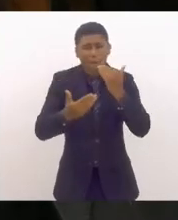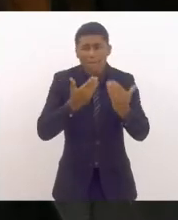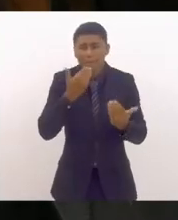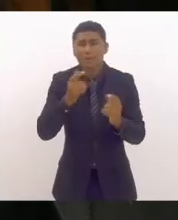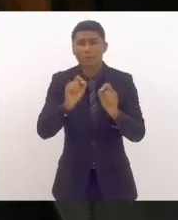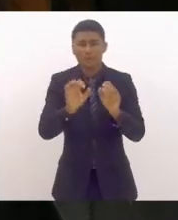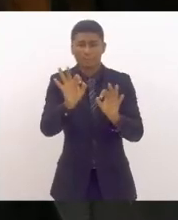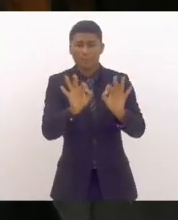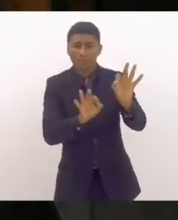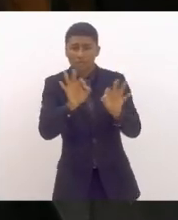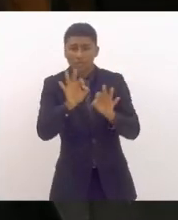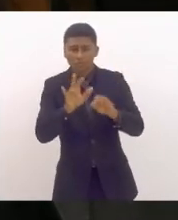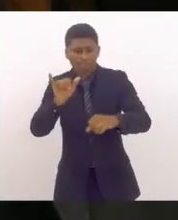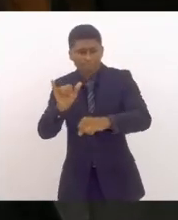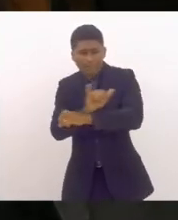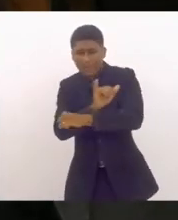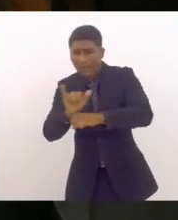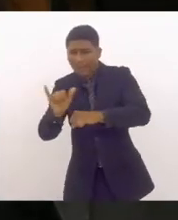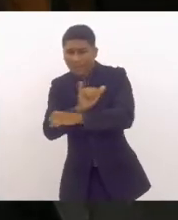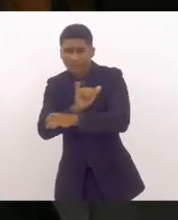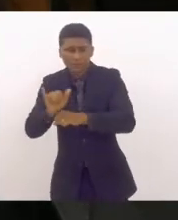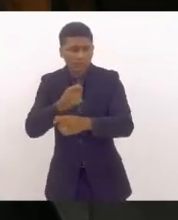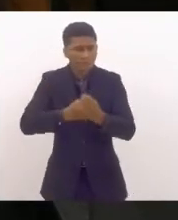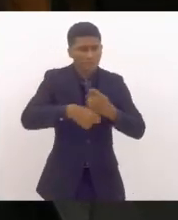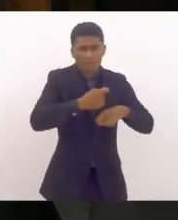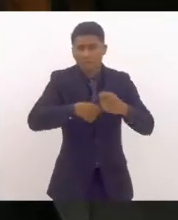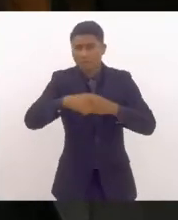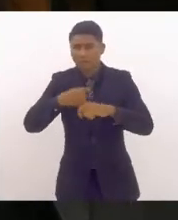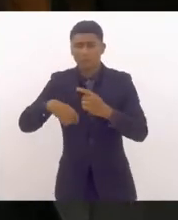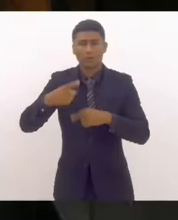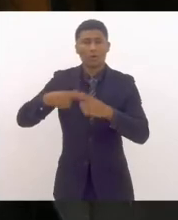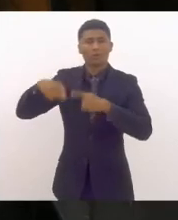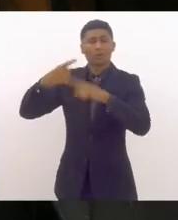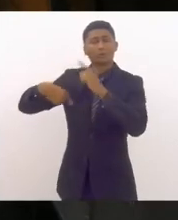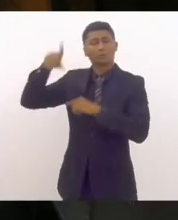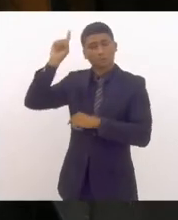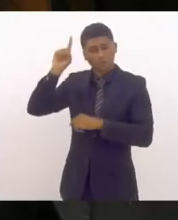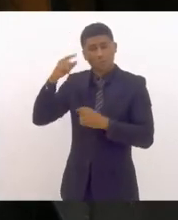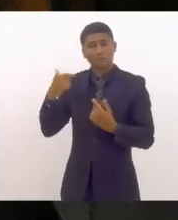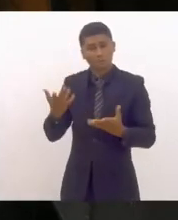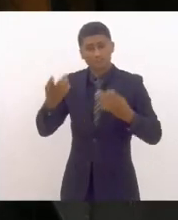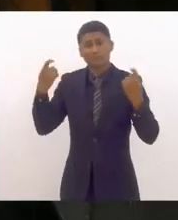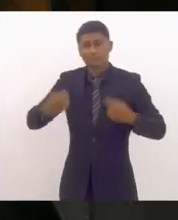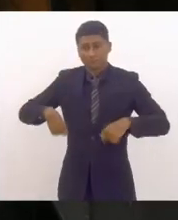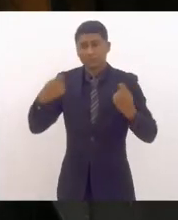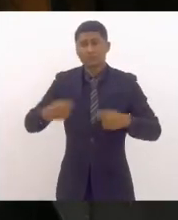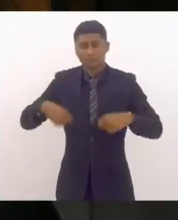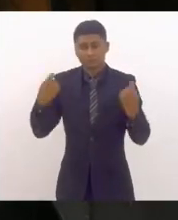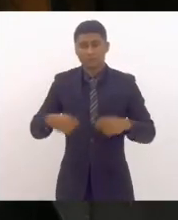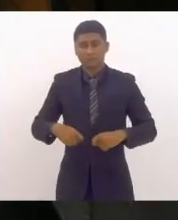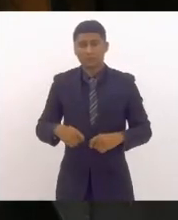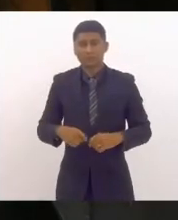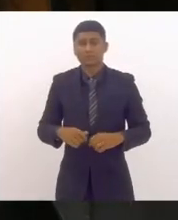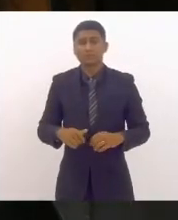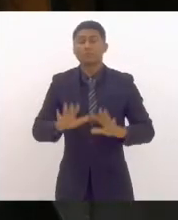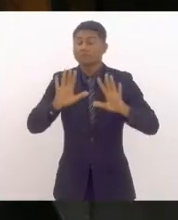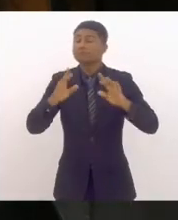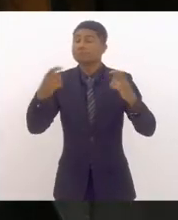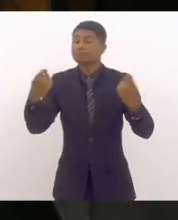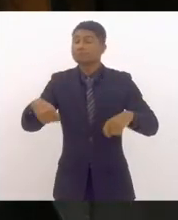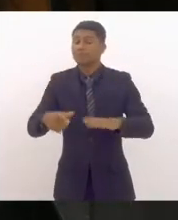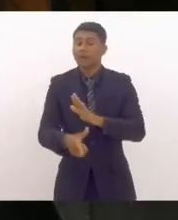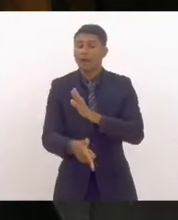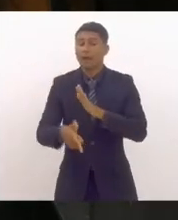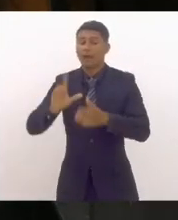econômico e social sem superar com preliminar da implementação desse projeto sem super a esse